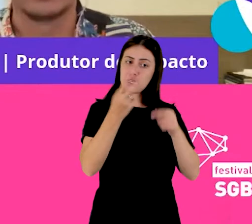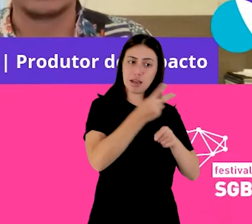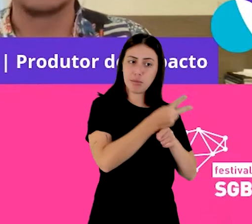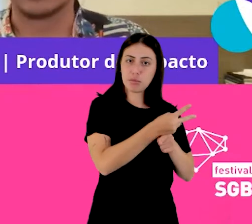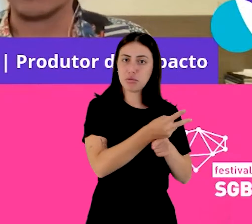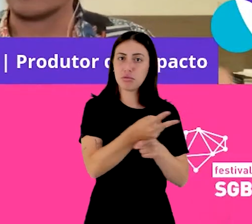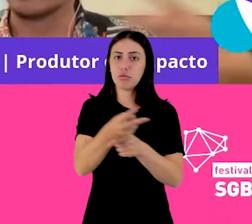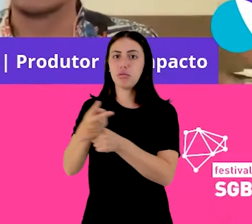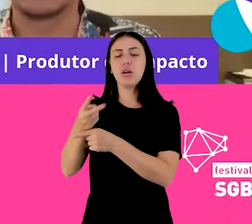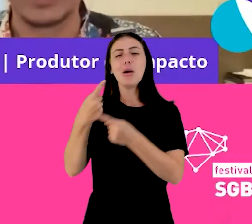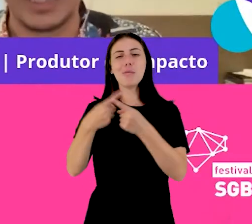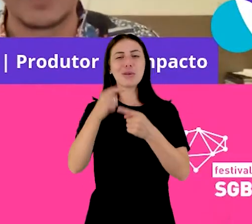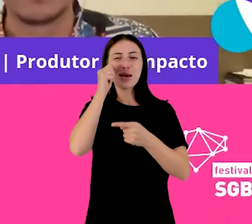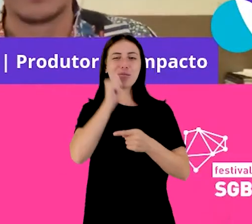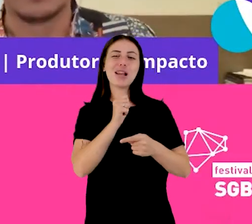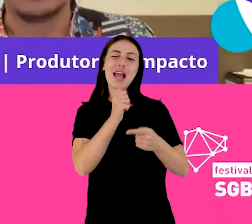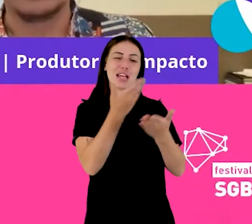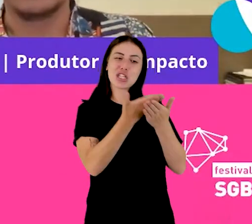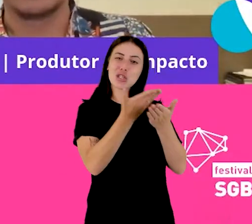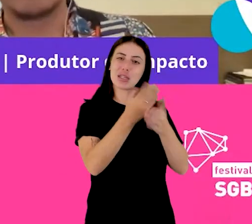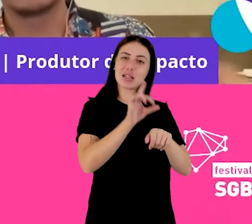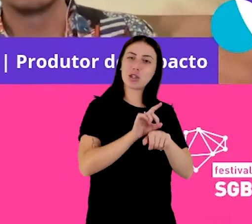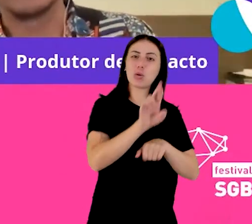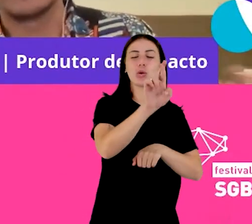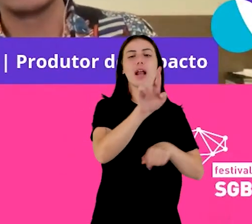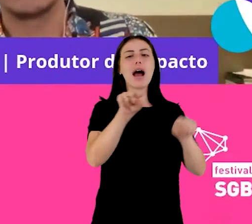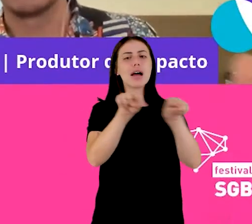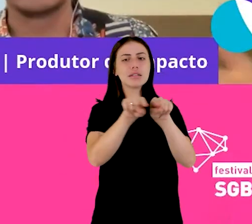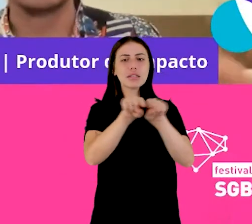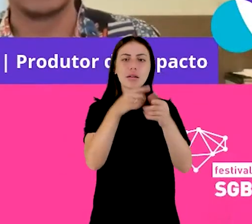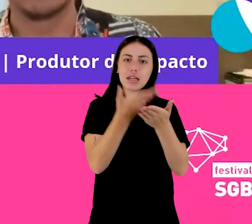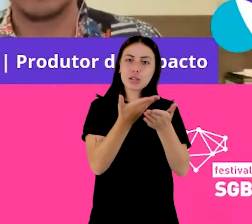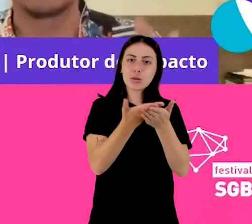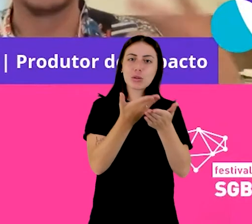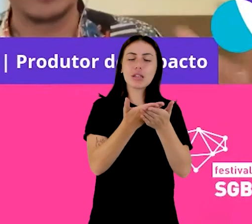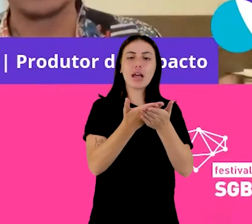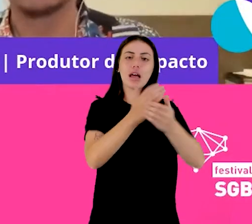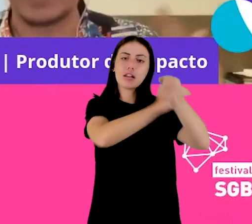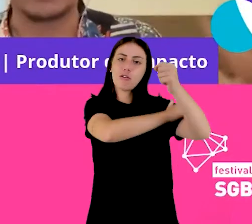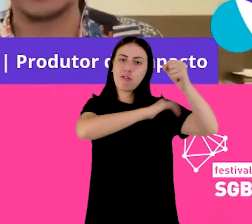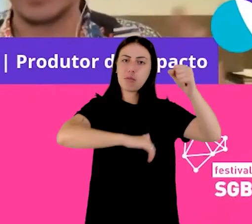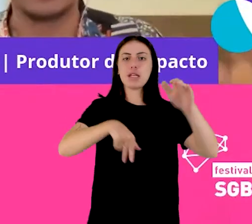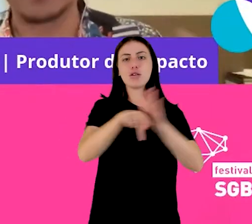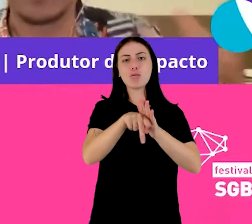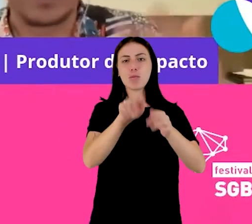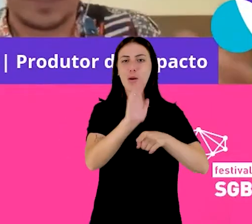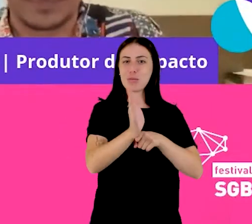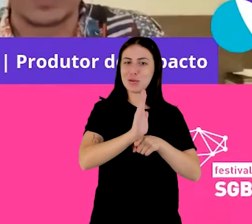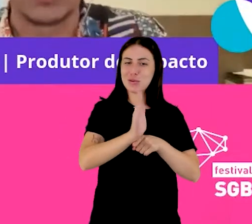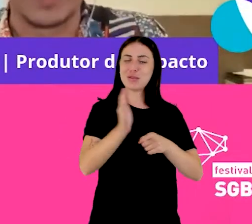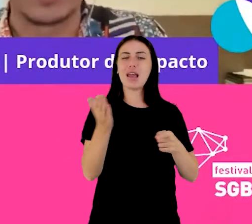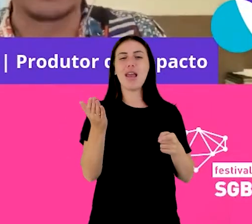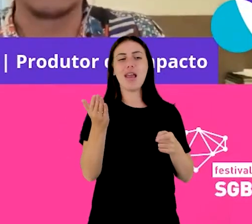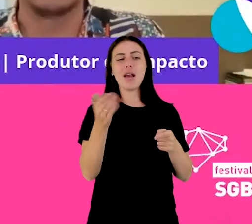mulheres, estudando o feminismo dentro do cinema, e estava pensando se fazia algum exercício para poder,